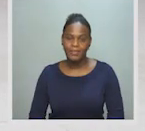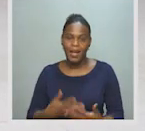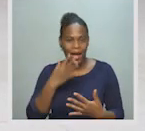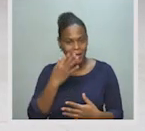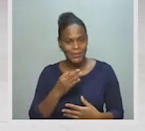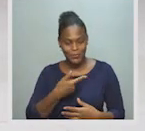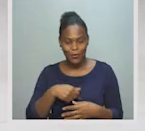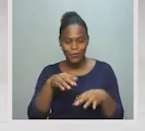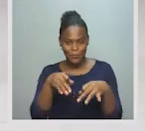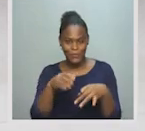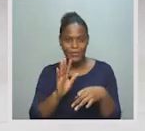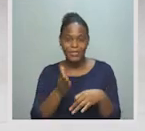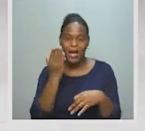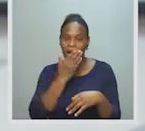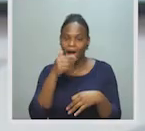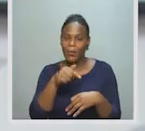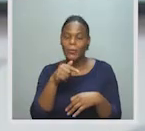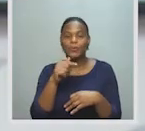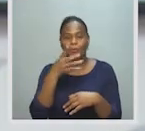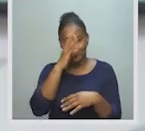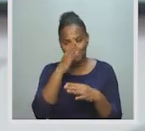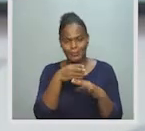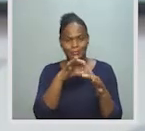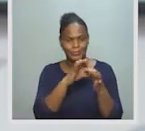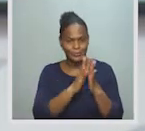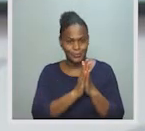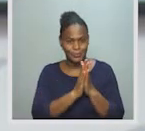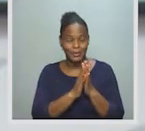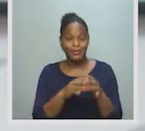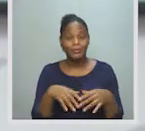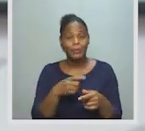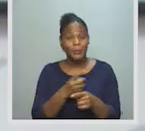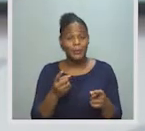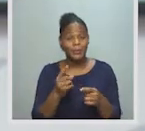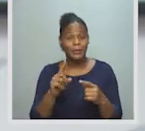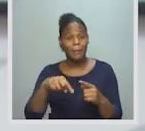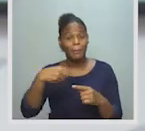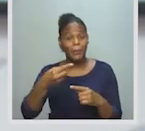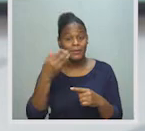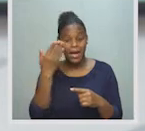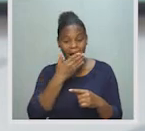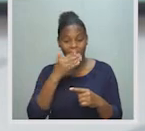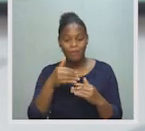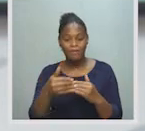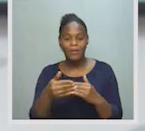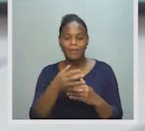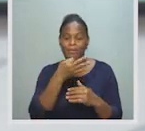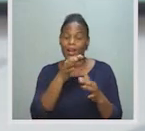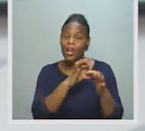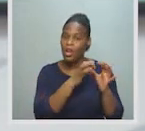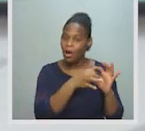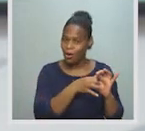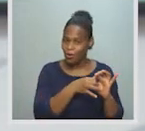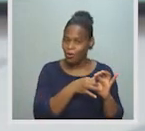Assim terminamos os conteúdos sobre o fenômeno religioso. Daí que a nossa próxima aula será sobre